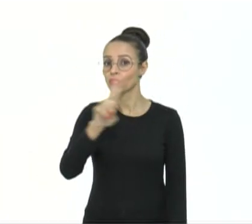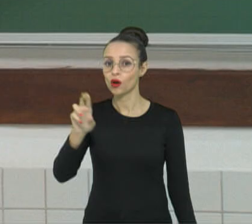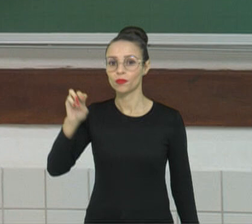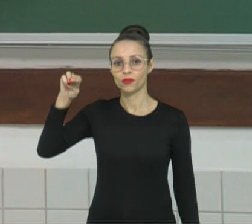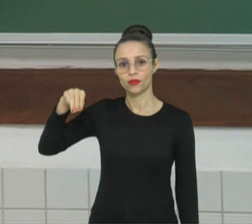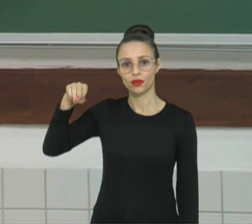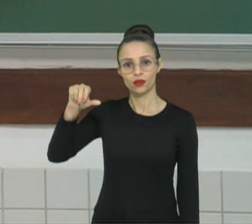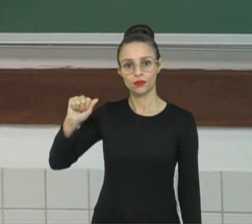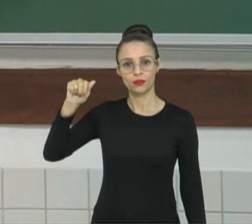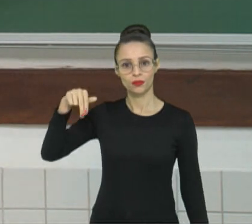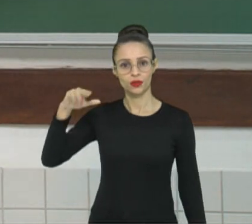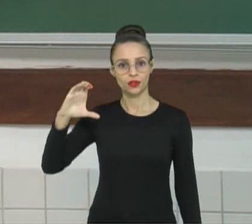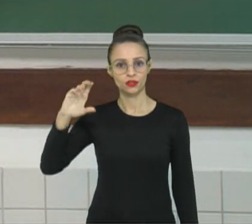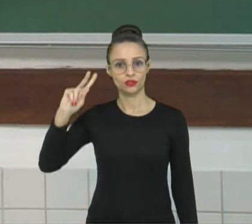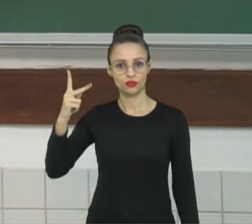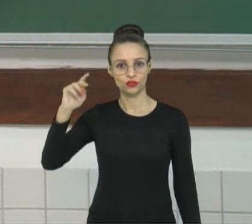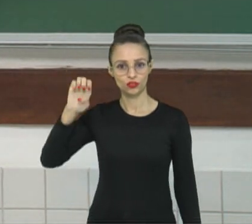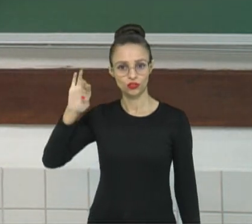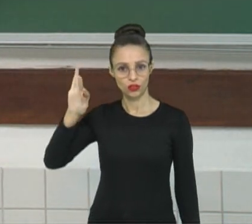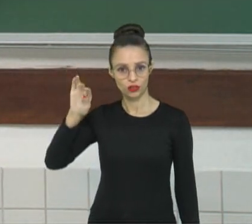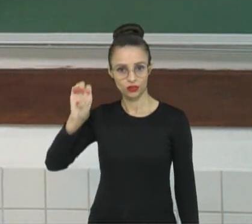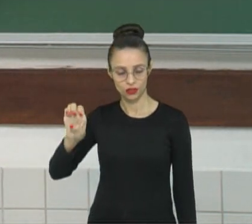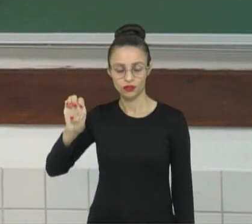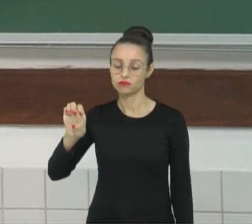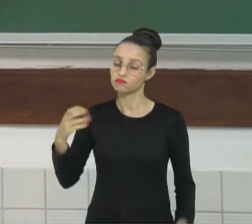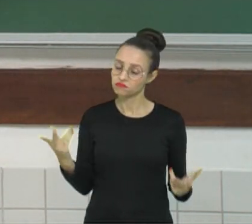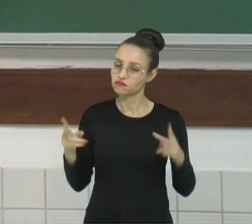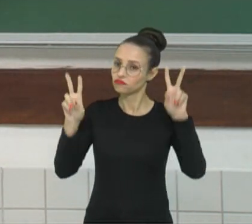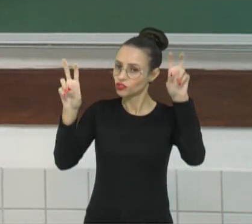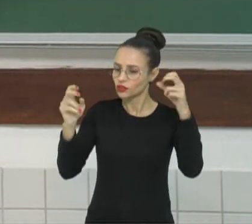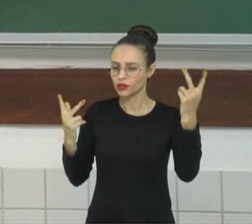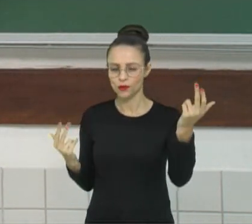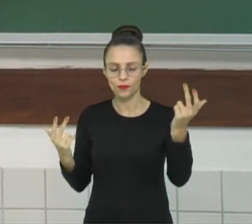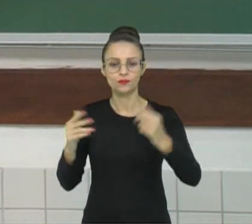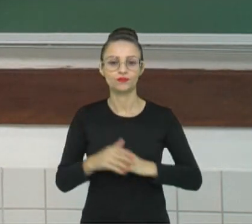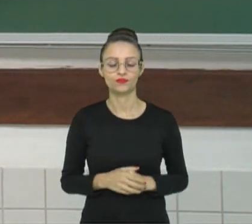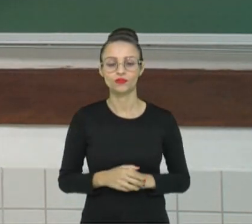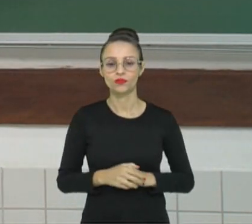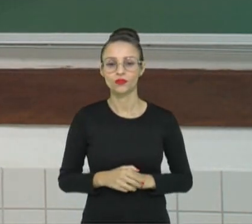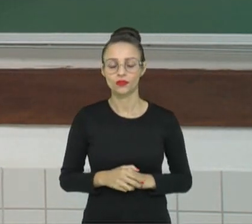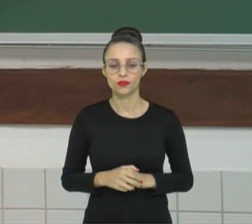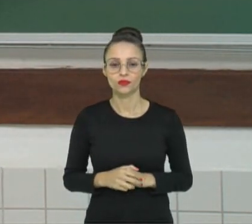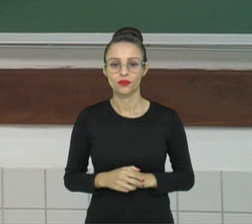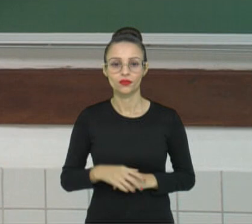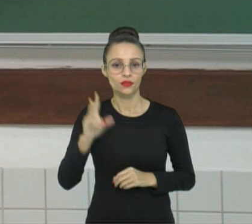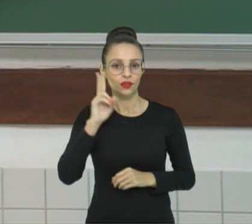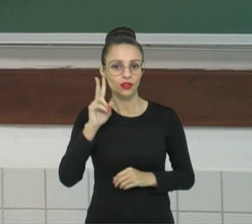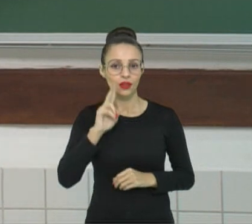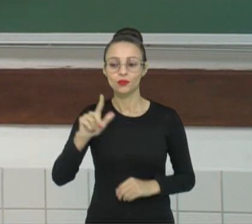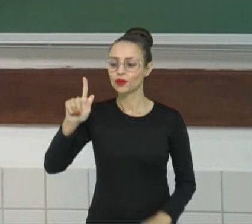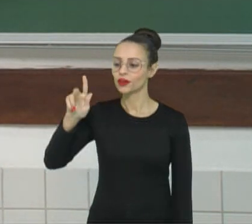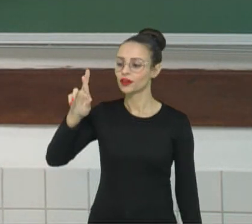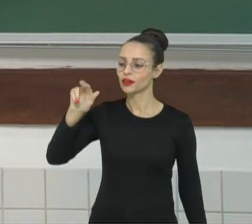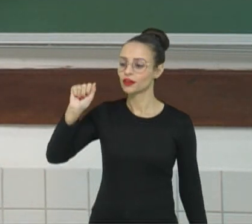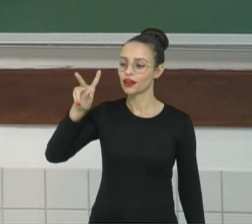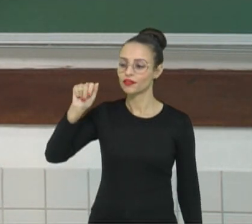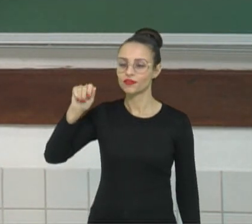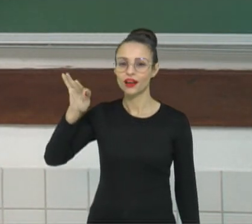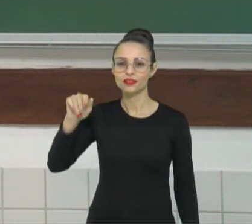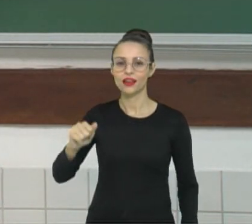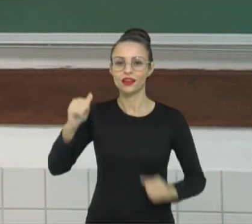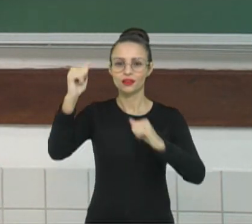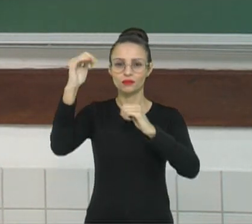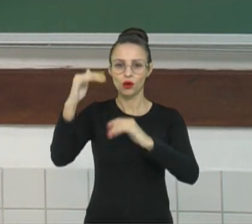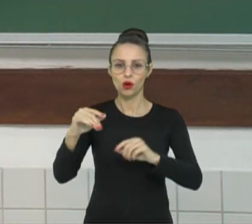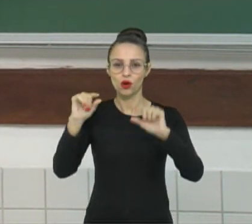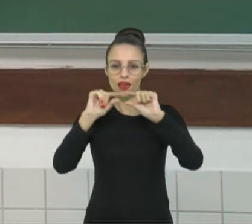como manchete. Então, manchete ou título da notícia. Só para vocês lembrarem, né, a gravata é aquela parte que fica embaixo ali